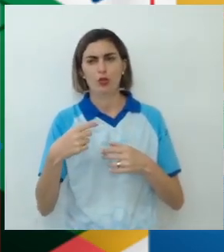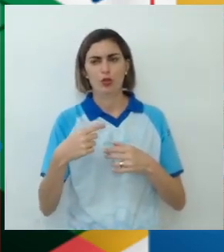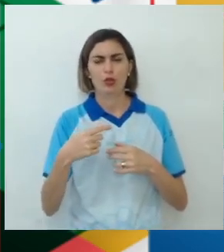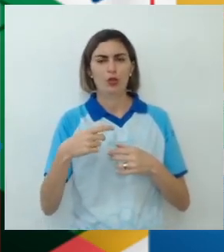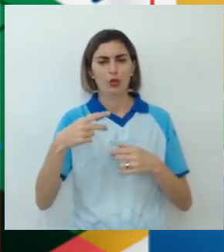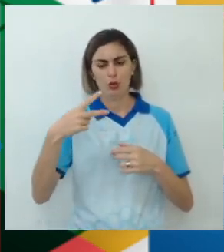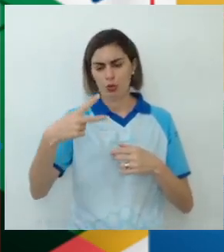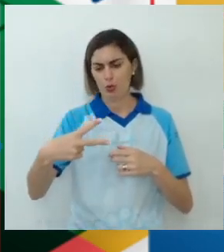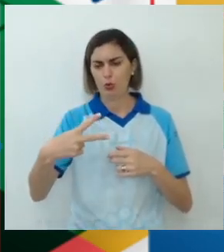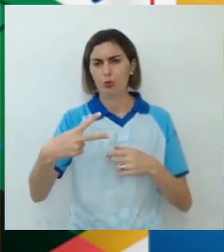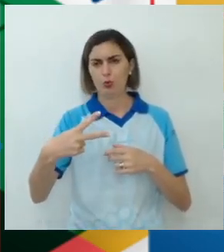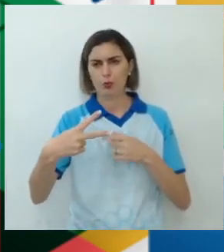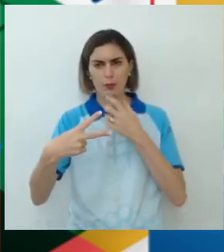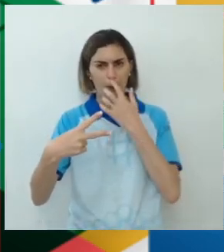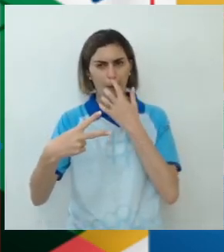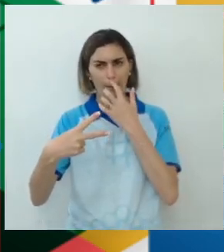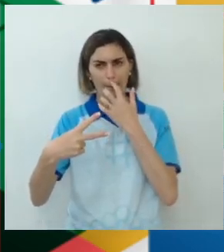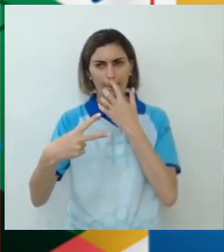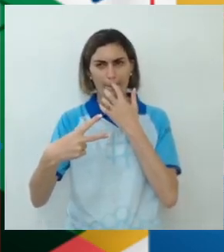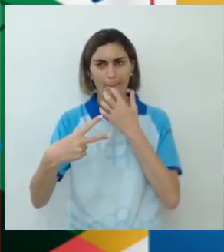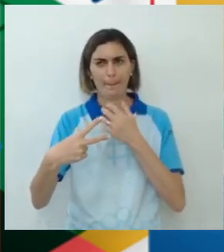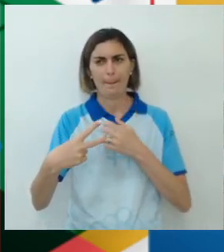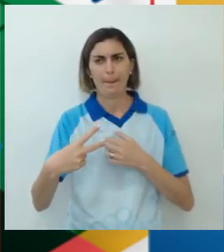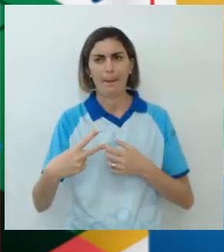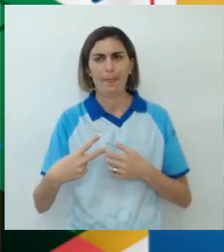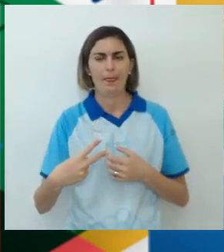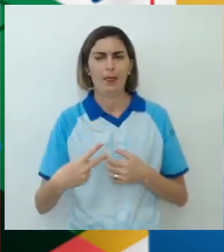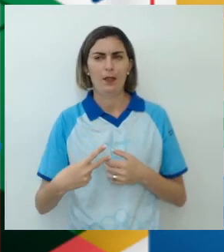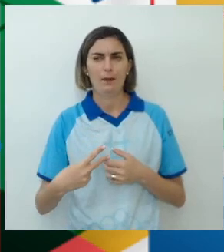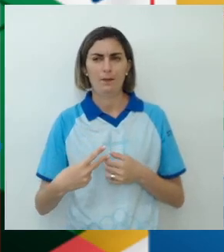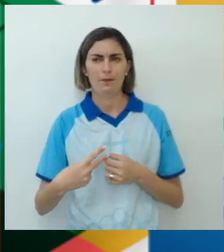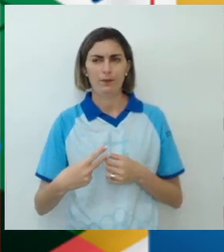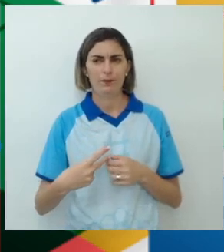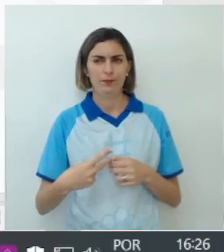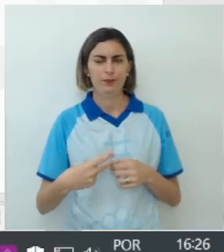opa, deixa eu corrigir aqui, meu